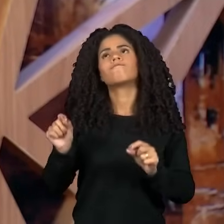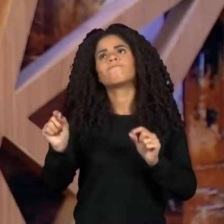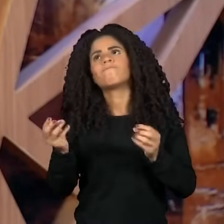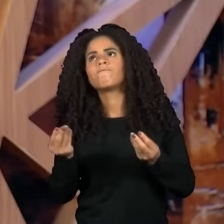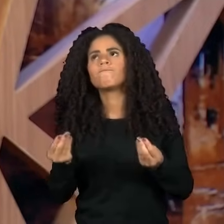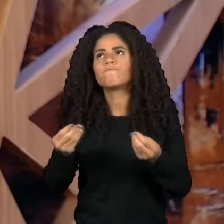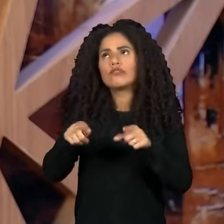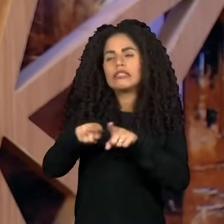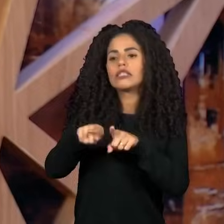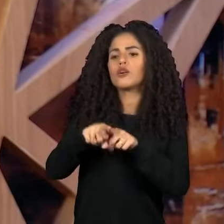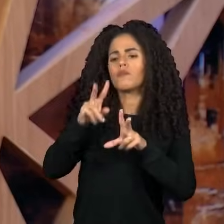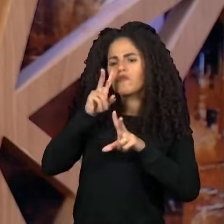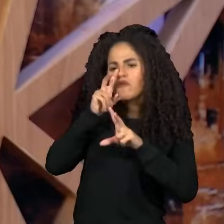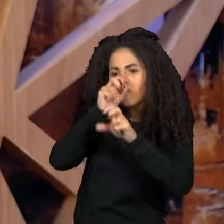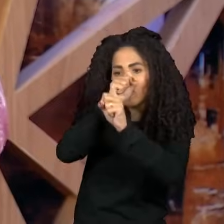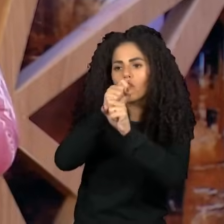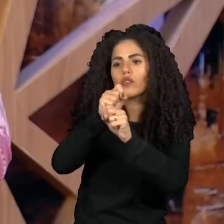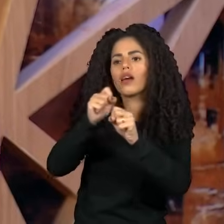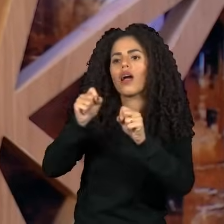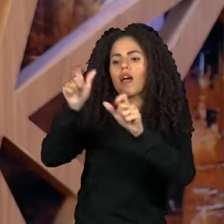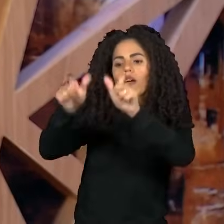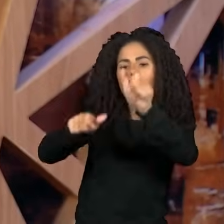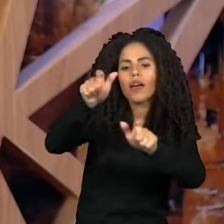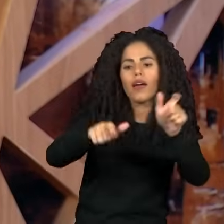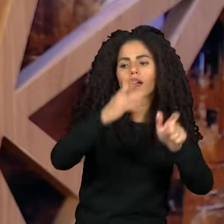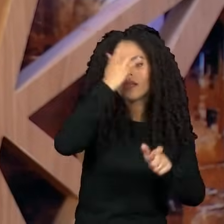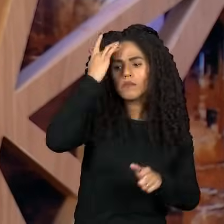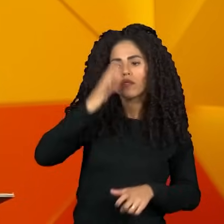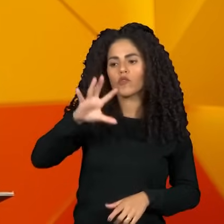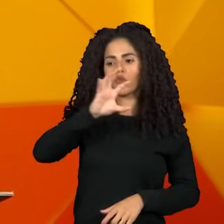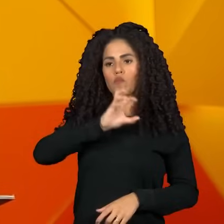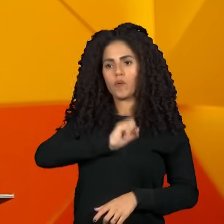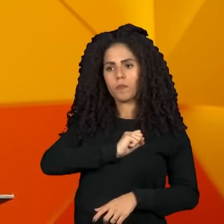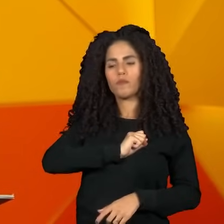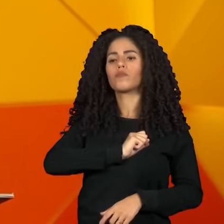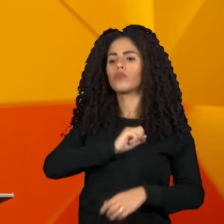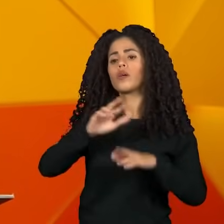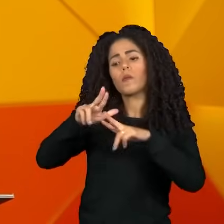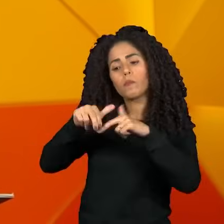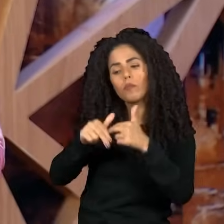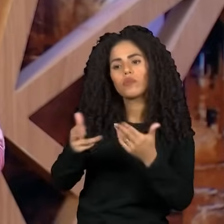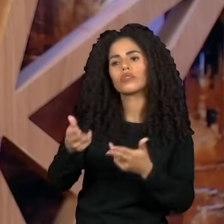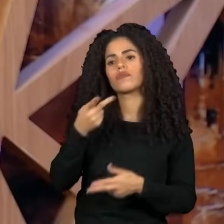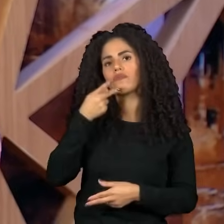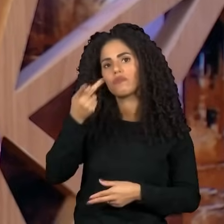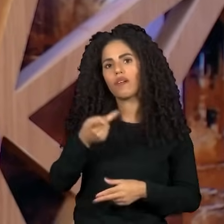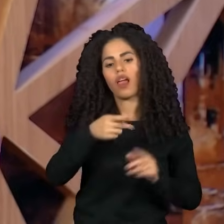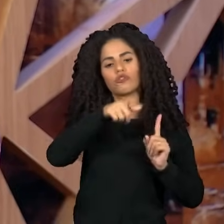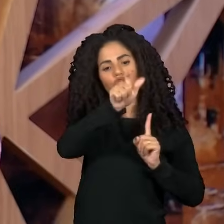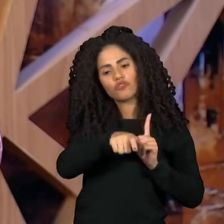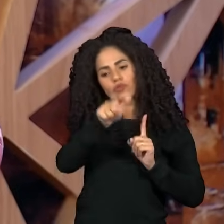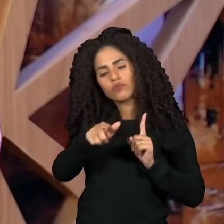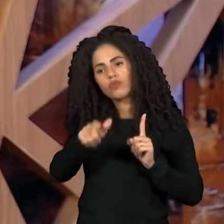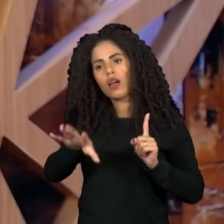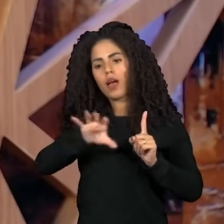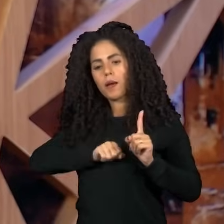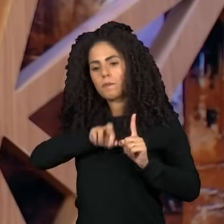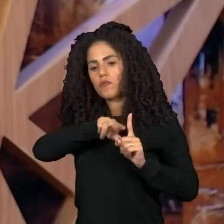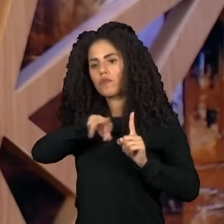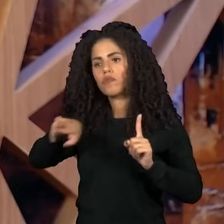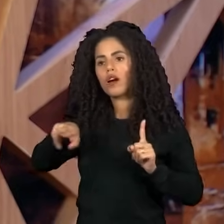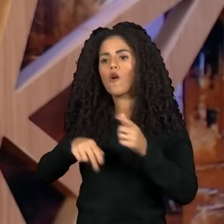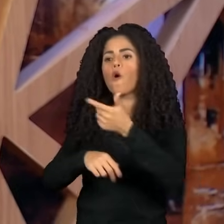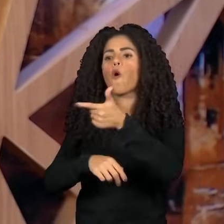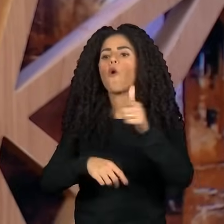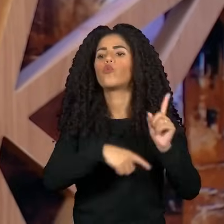comunitária também fortalece o próprio sentido do amor, né? Por isso que ela vai trazer a poliginia, por isso que ela vai trazer esses